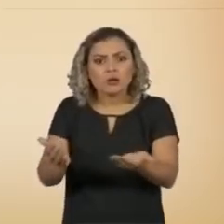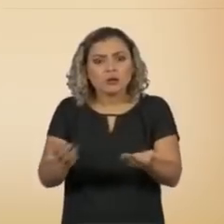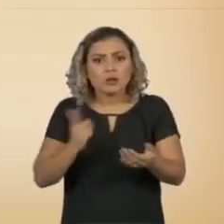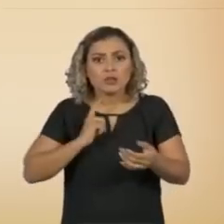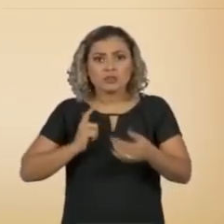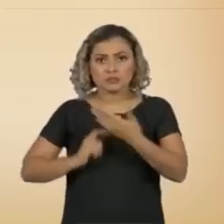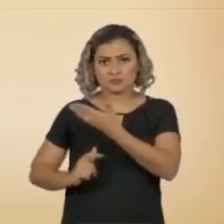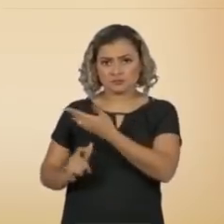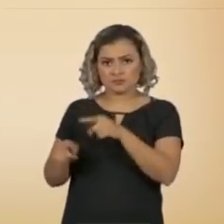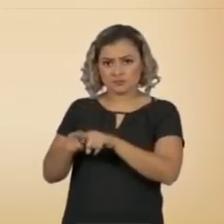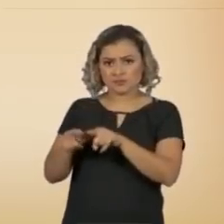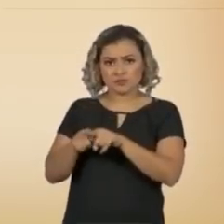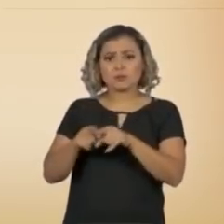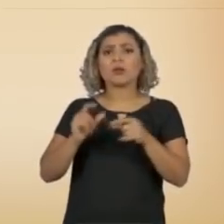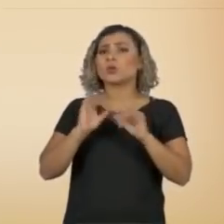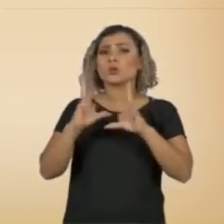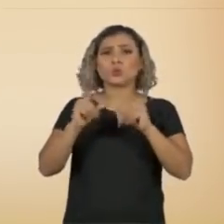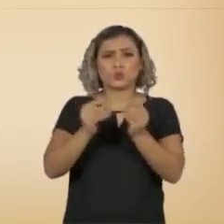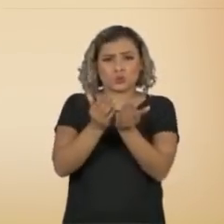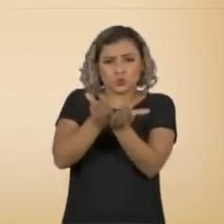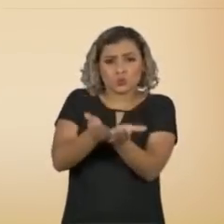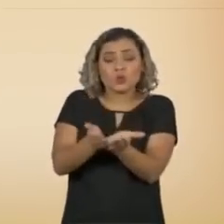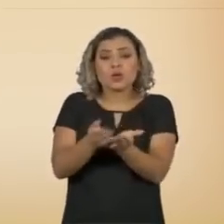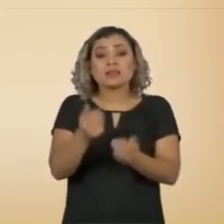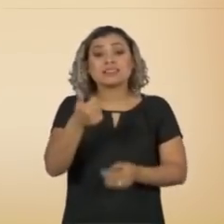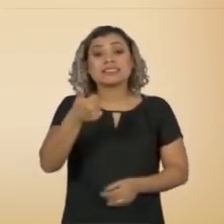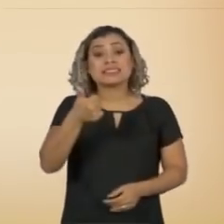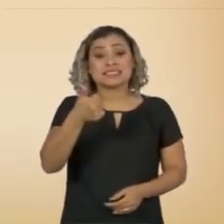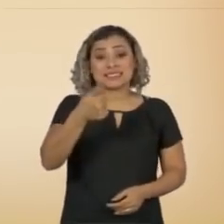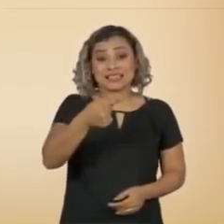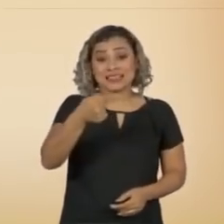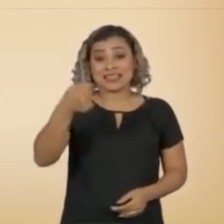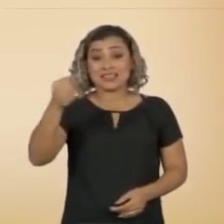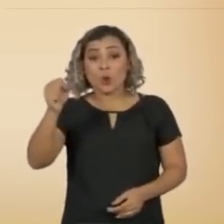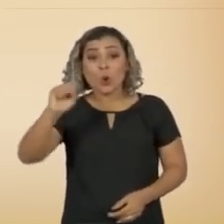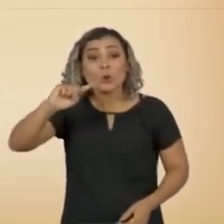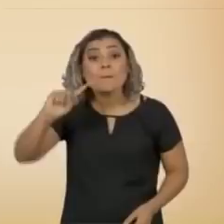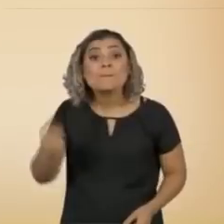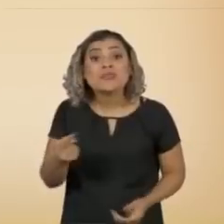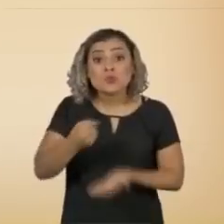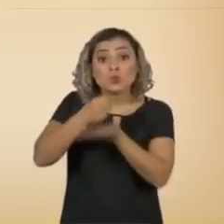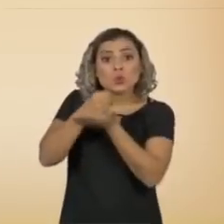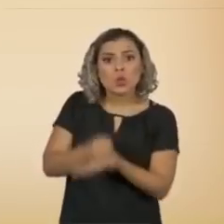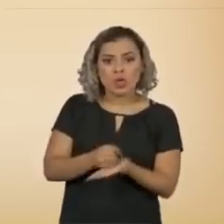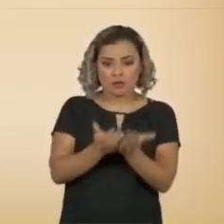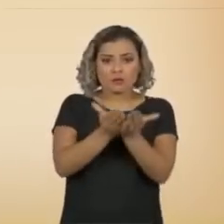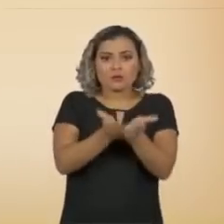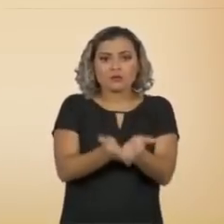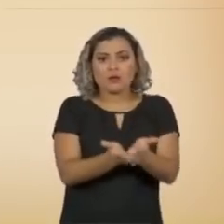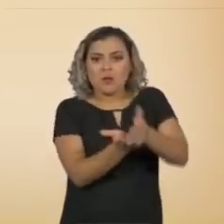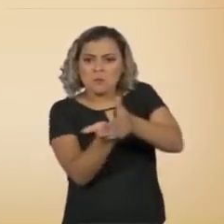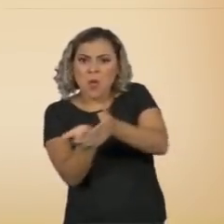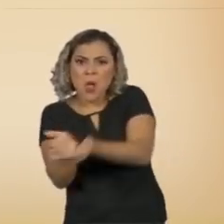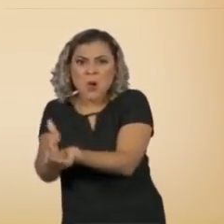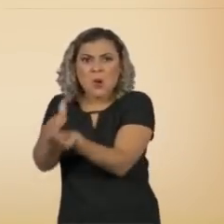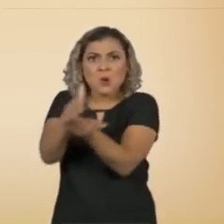de suspensão e a embarcação, que pesa 78 mil toneladas, quase atingiu a orla de Niterói.